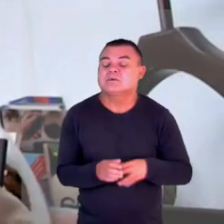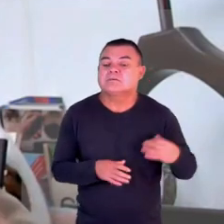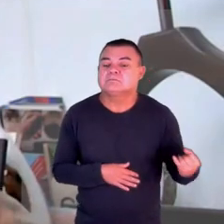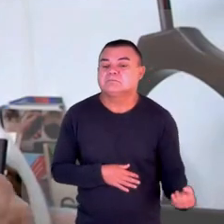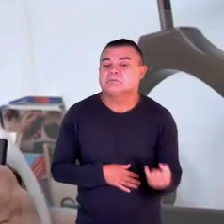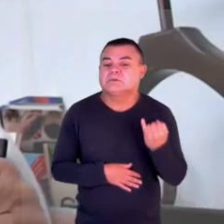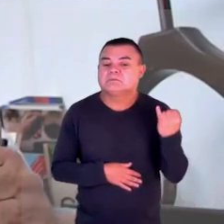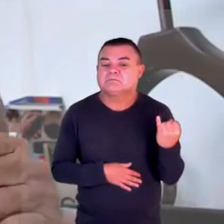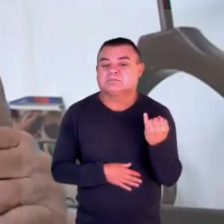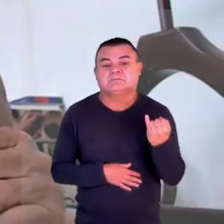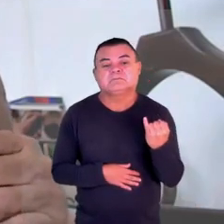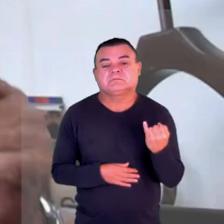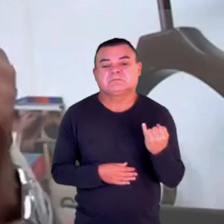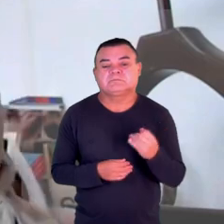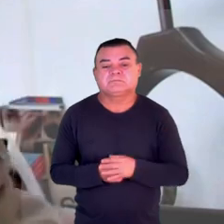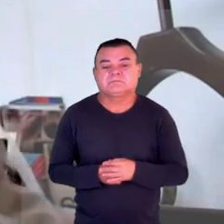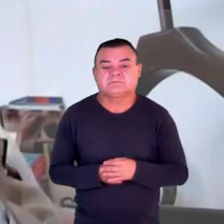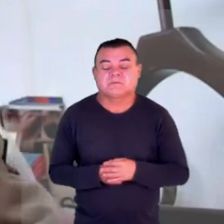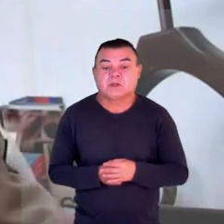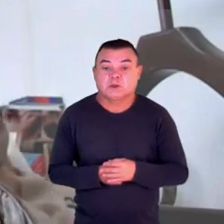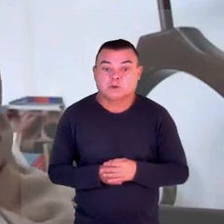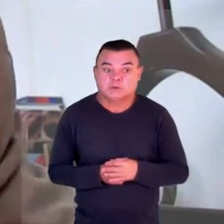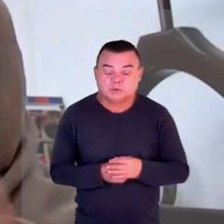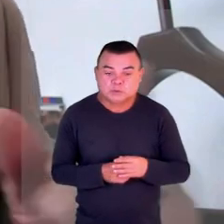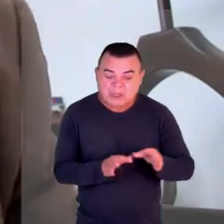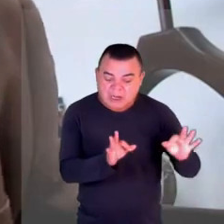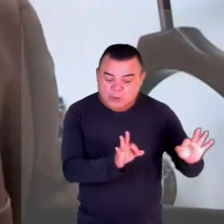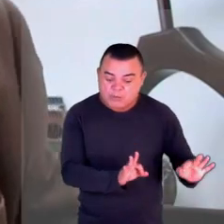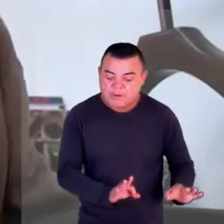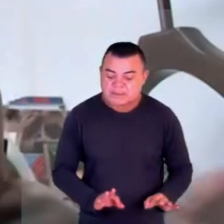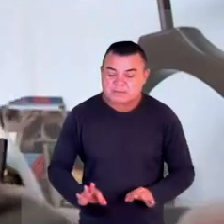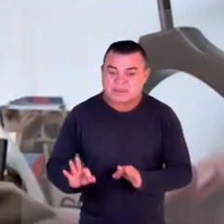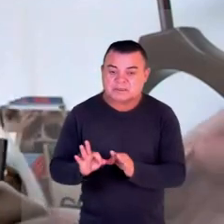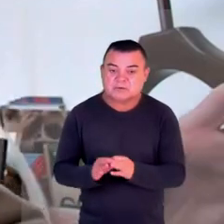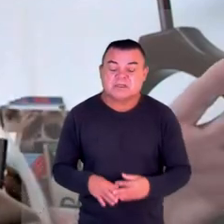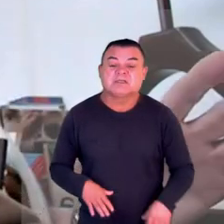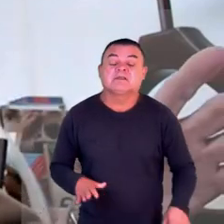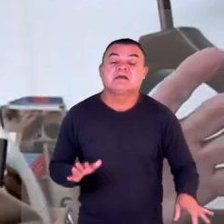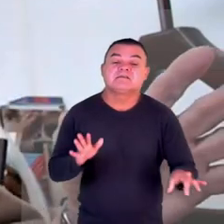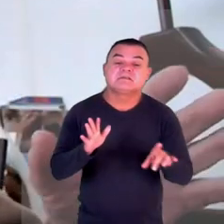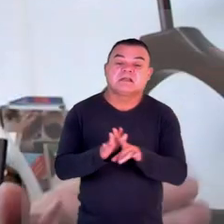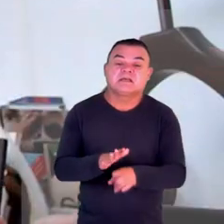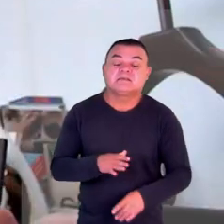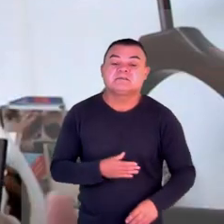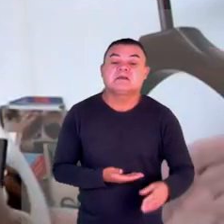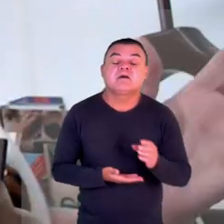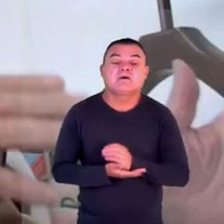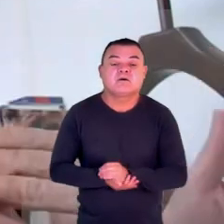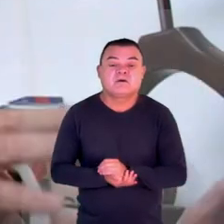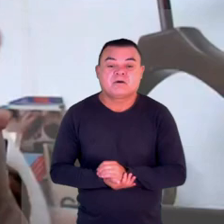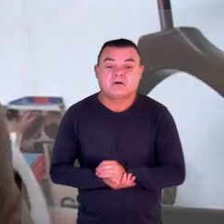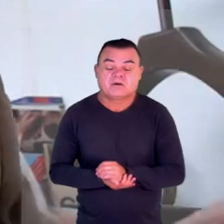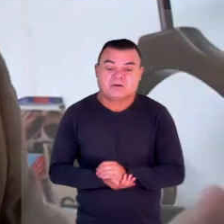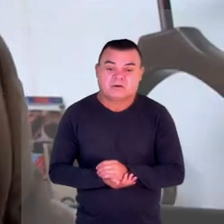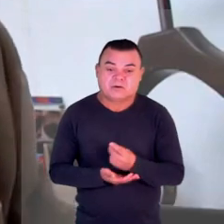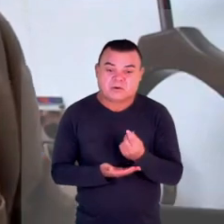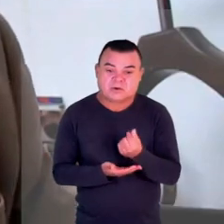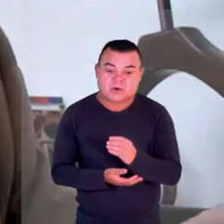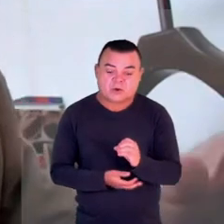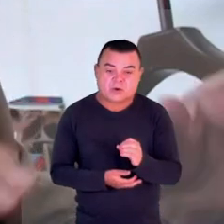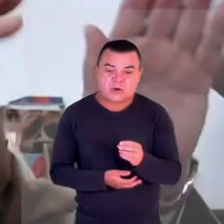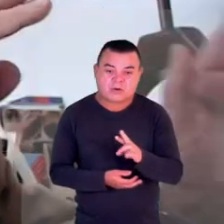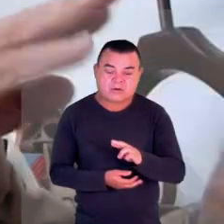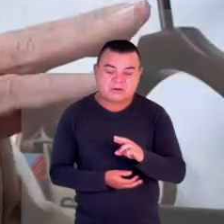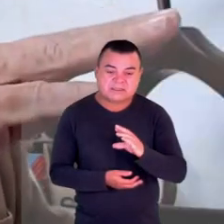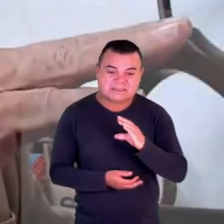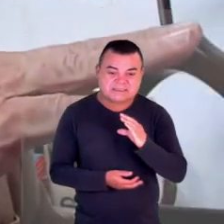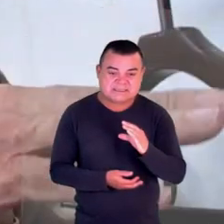importância da do acompanhamento das leis orçamentárias né lá da área da infância a gente dizia